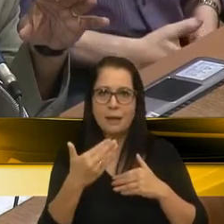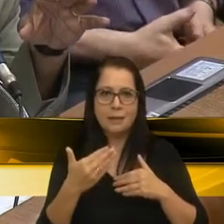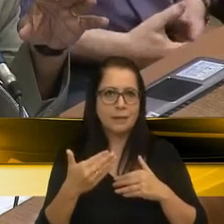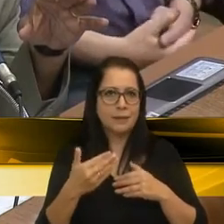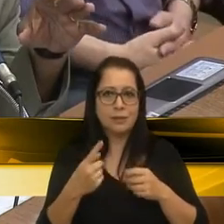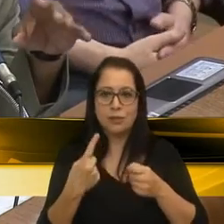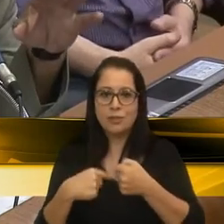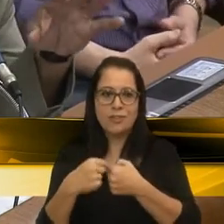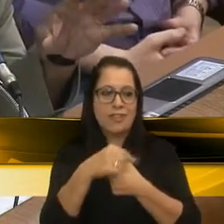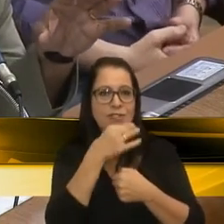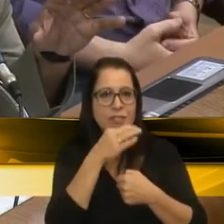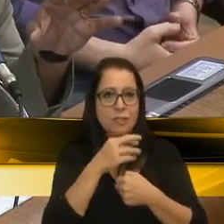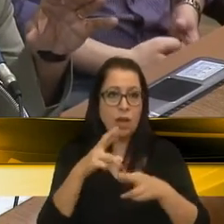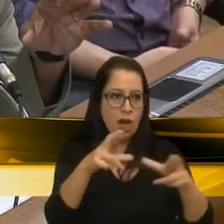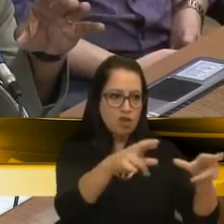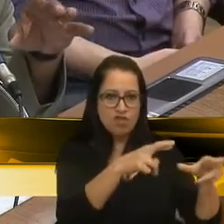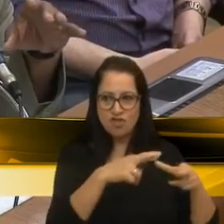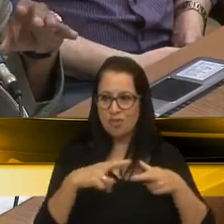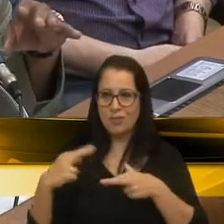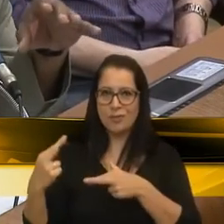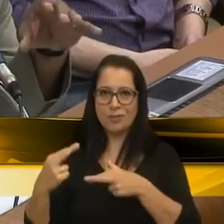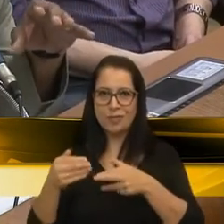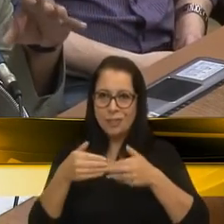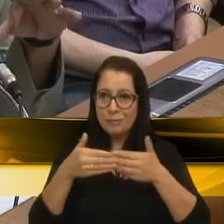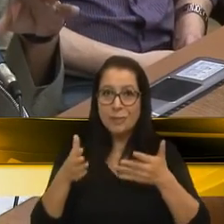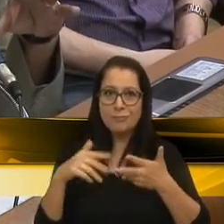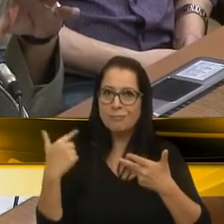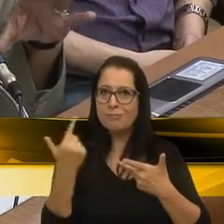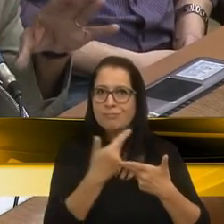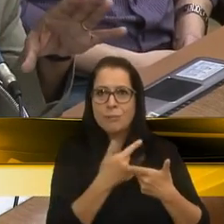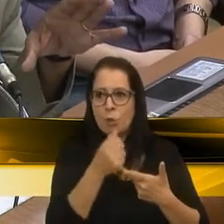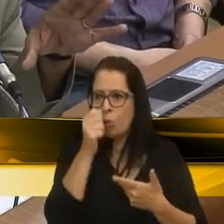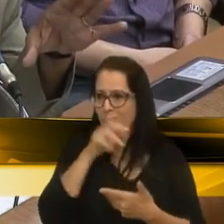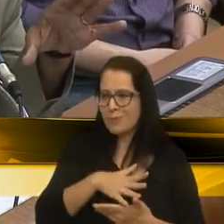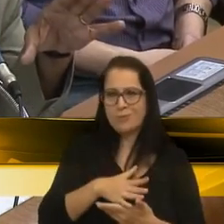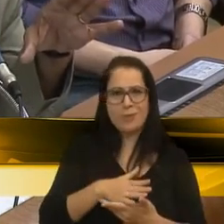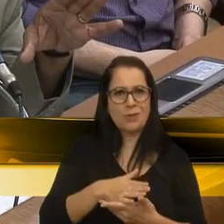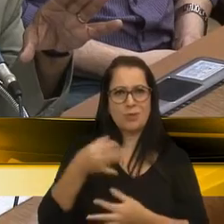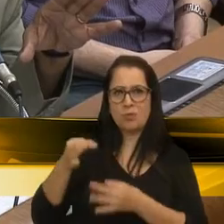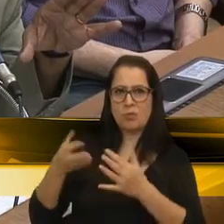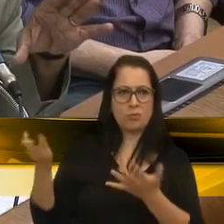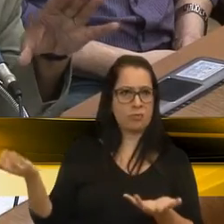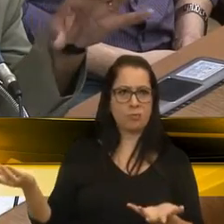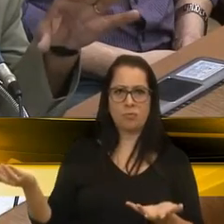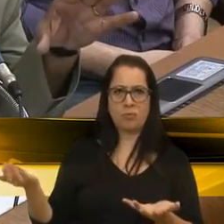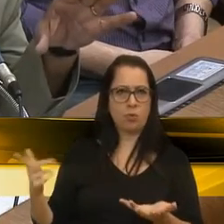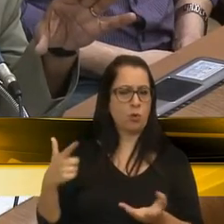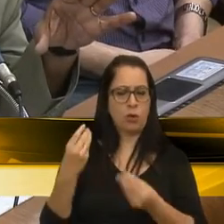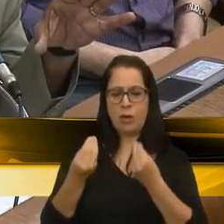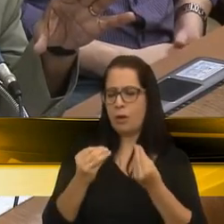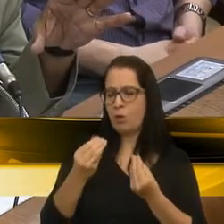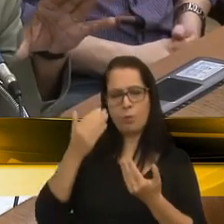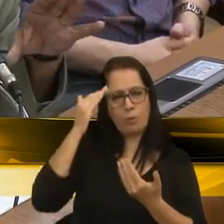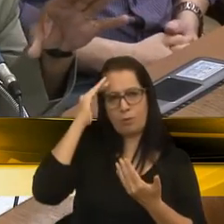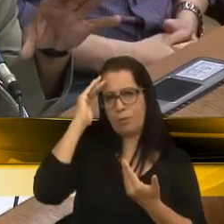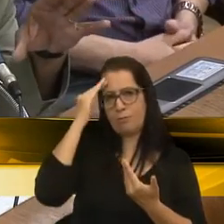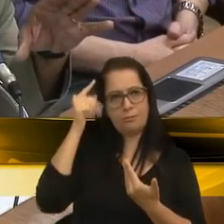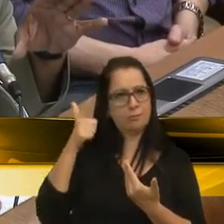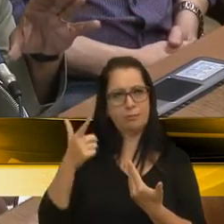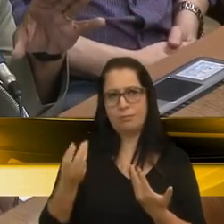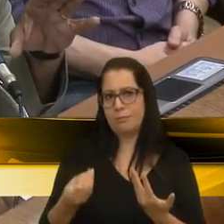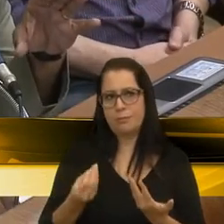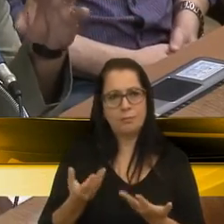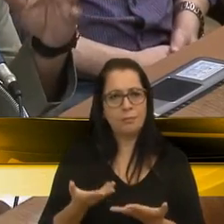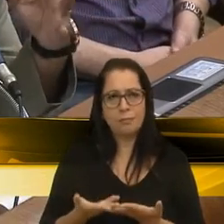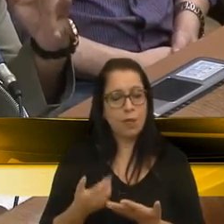Sul. Isso é regional. Isso vai abrir um precedente, isso é uma aberração jurídica. Não tem como entender. Não tem como entender.